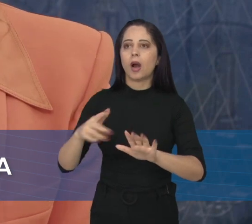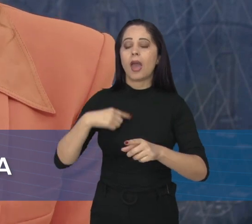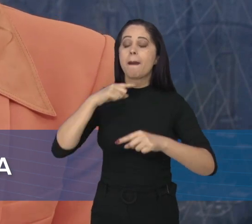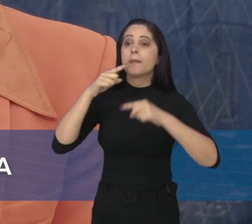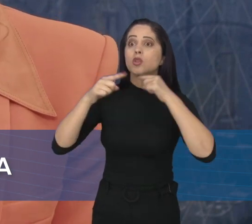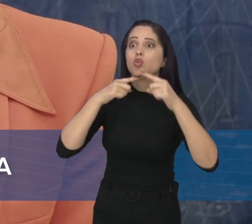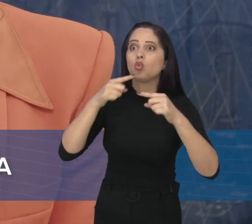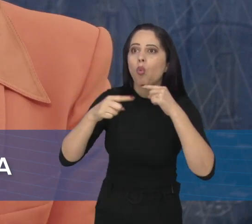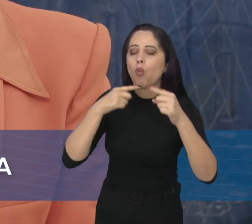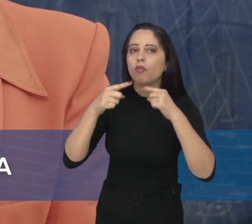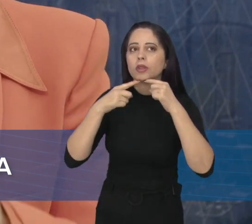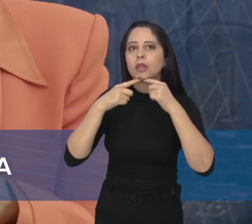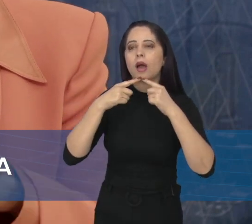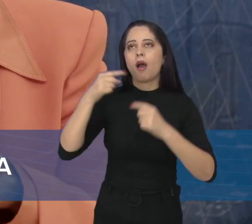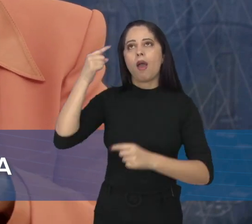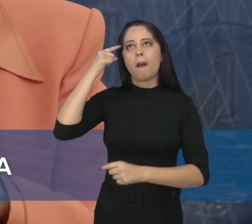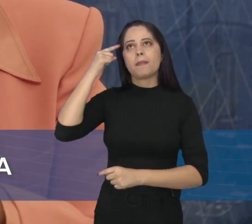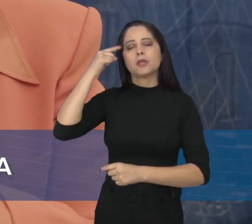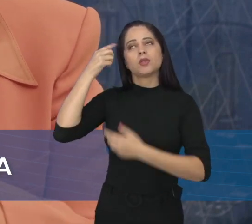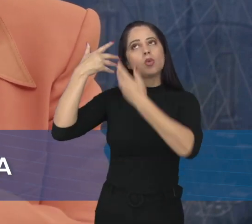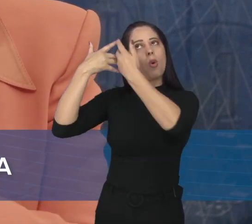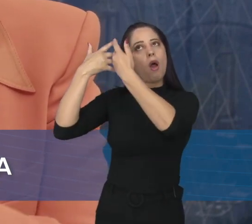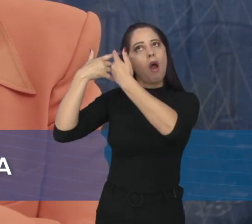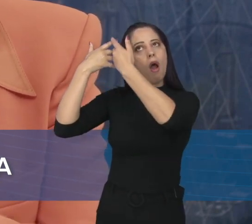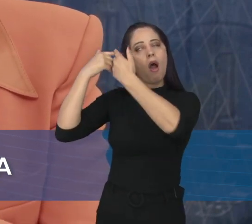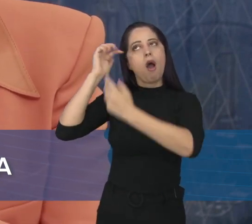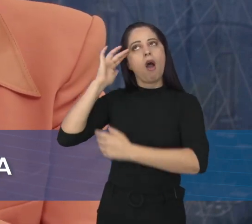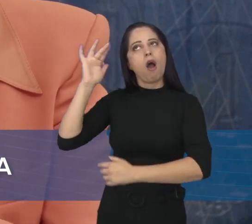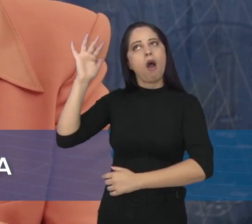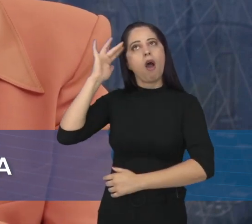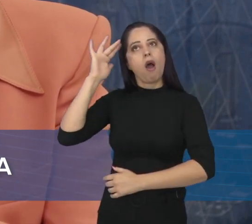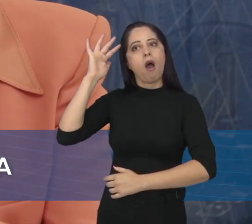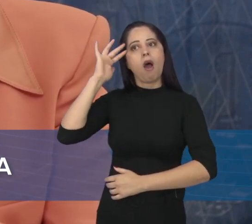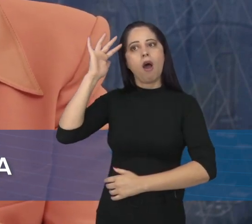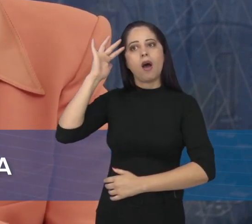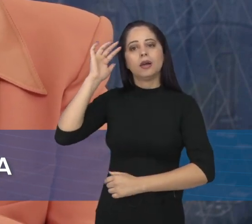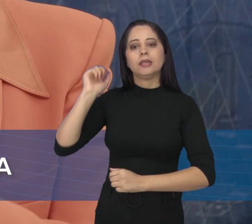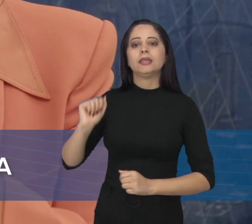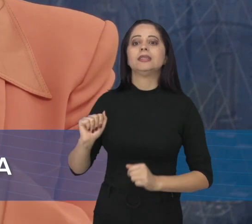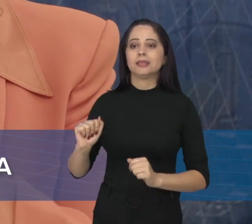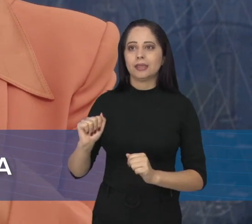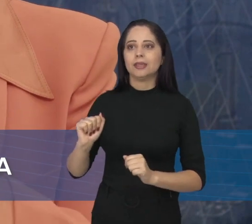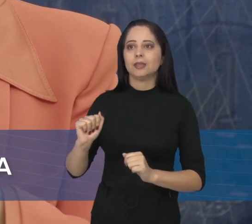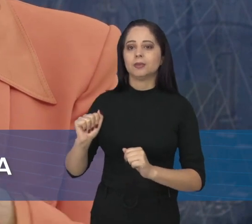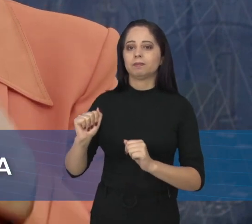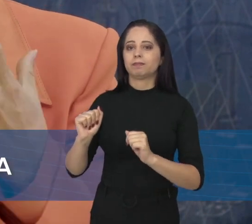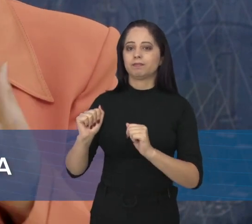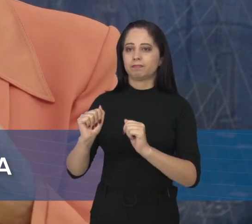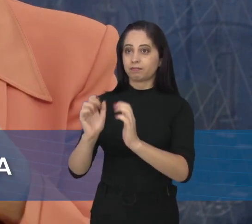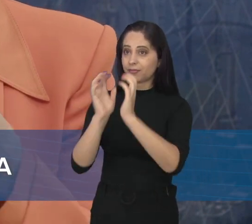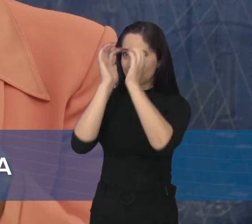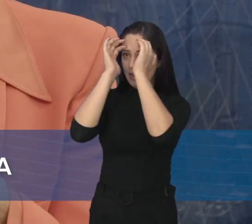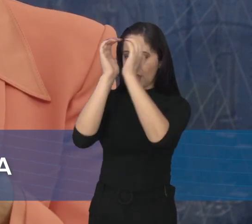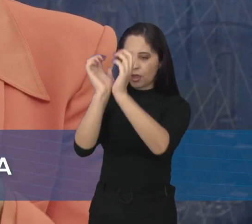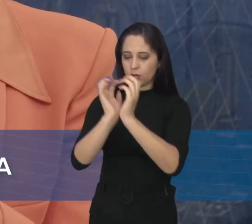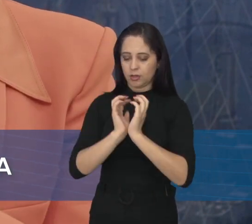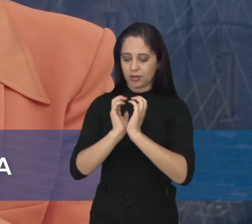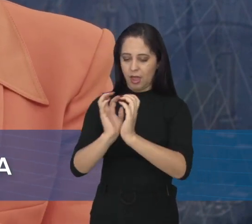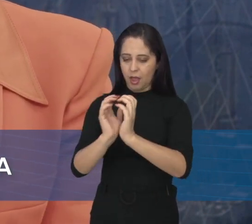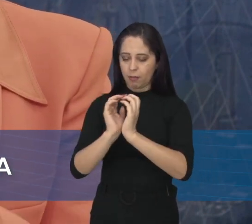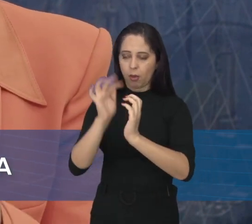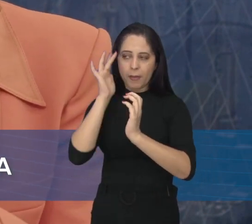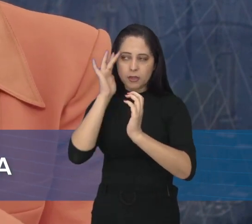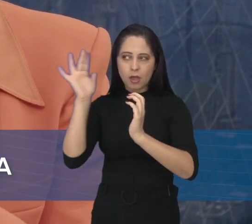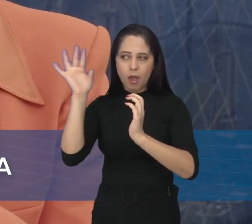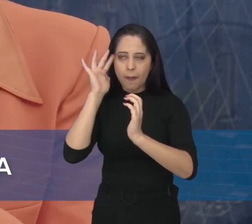pedem resposta, que pedem um lugar seguro. E é nesse lugar que a inteligência noética